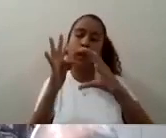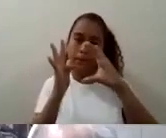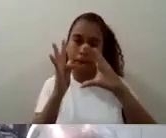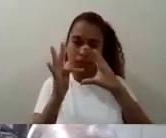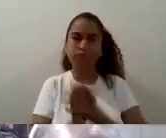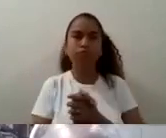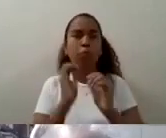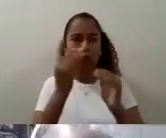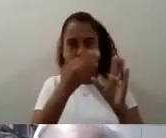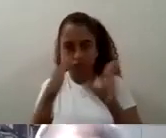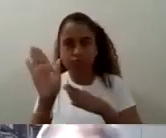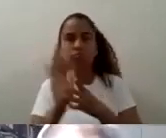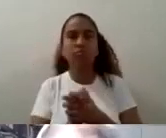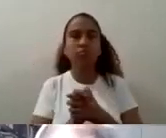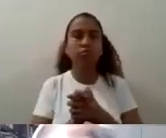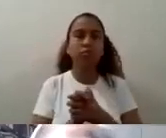Flávio.